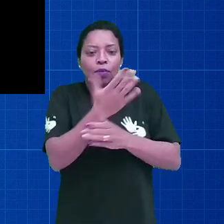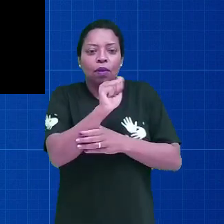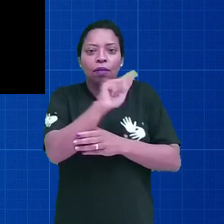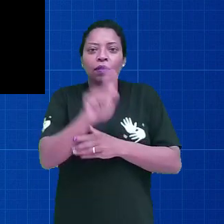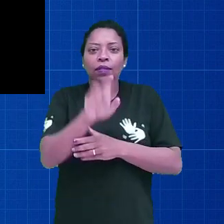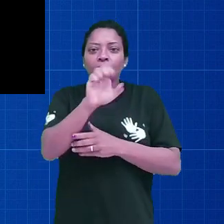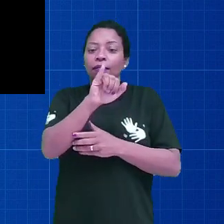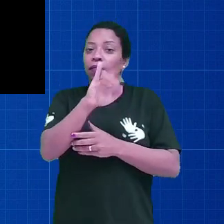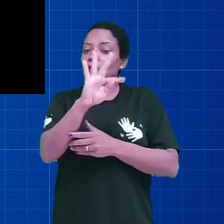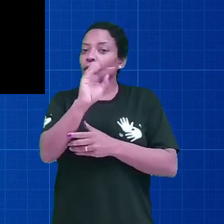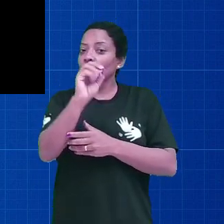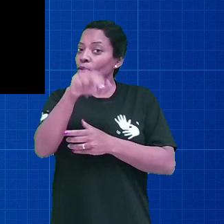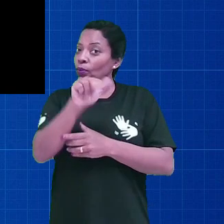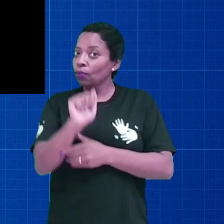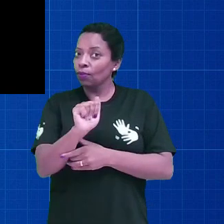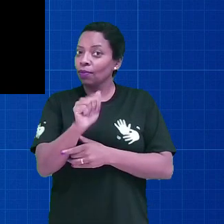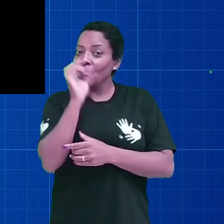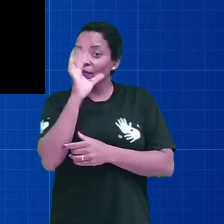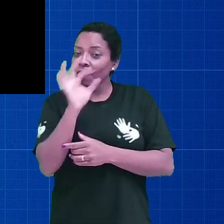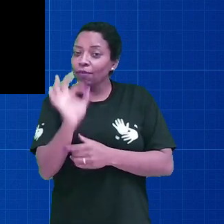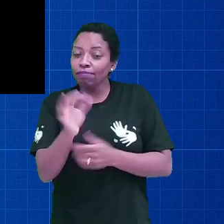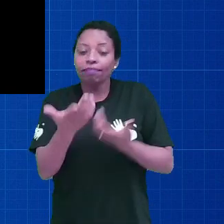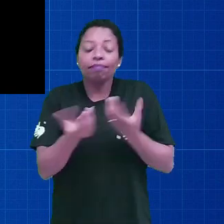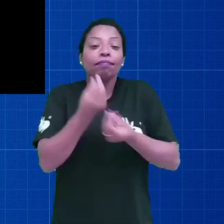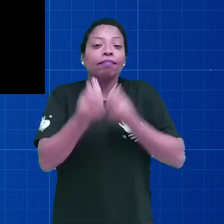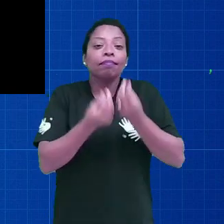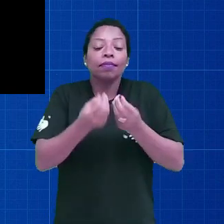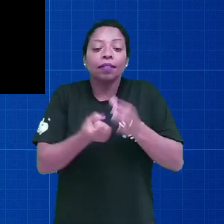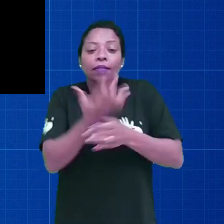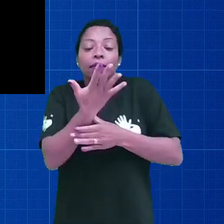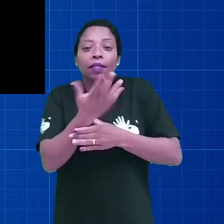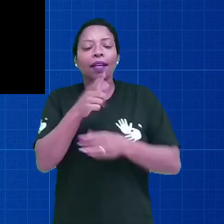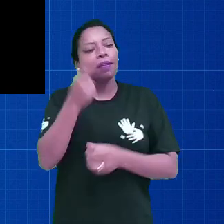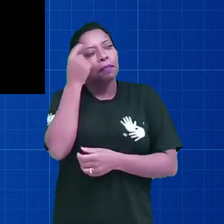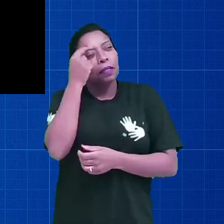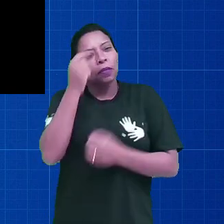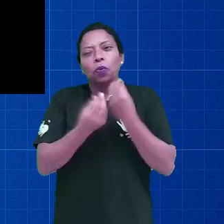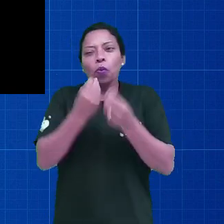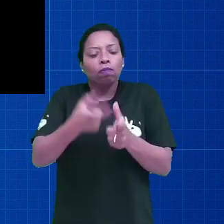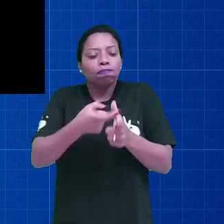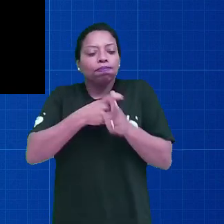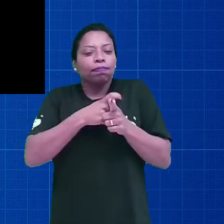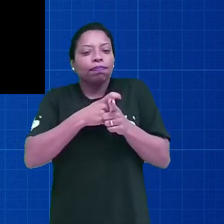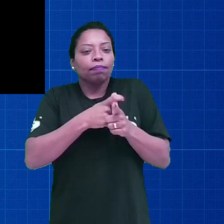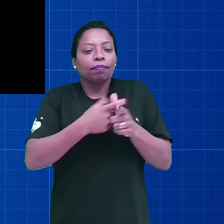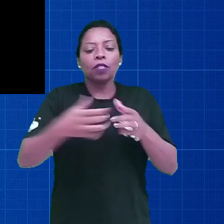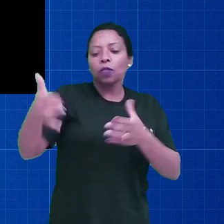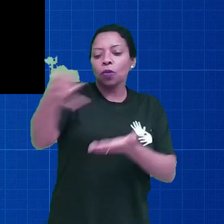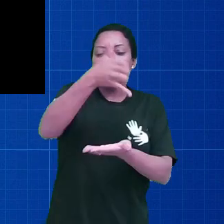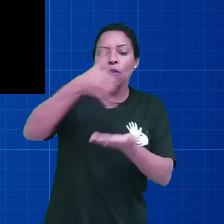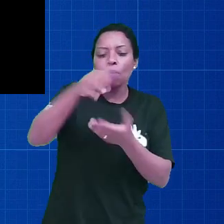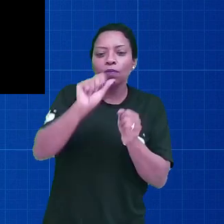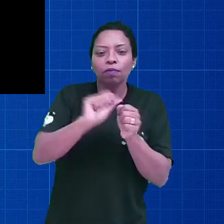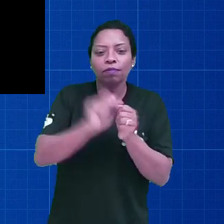na região onde ele morava. Ele alugou todas as prensas que tinham na região para fazer o óleo, para fazer o